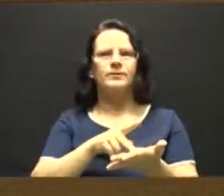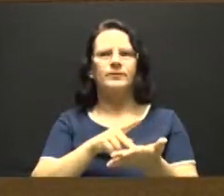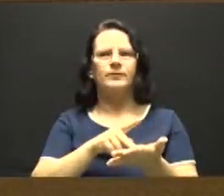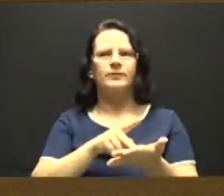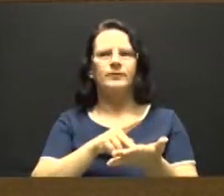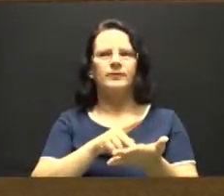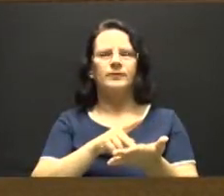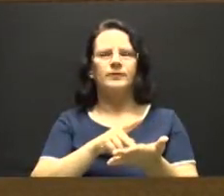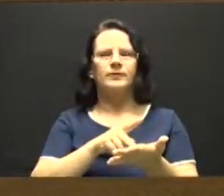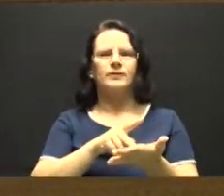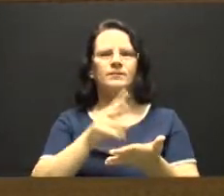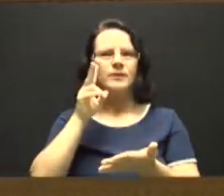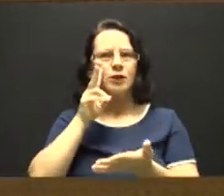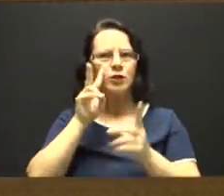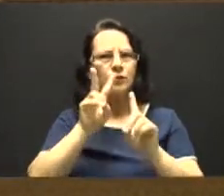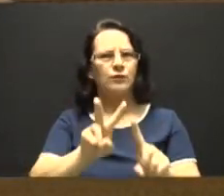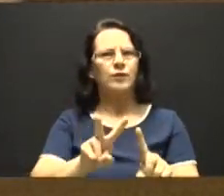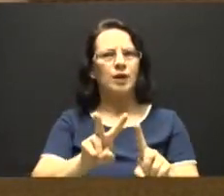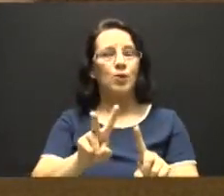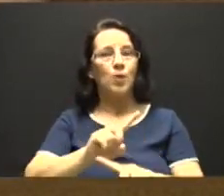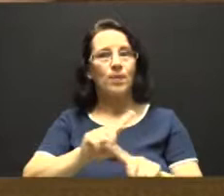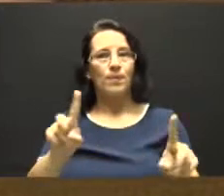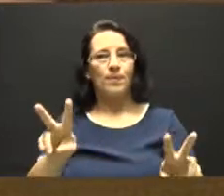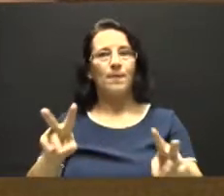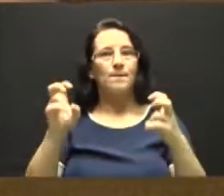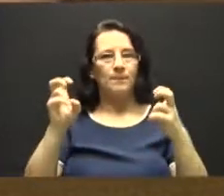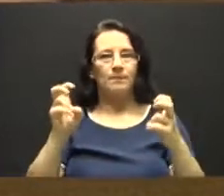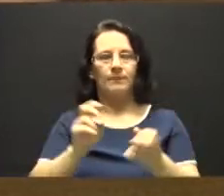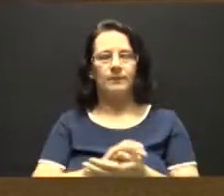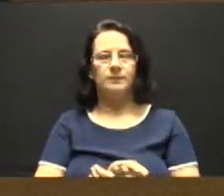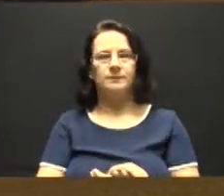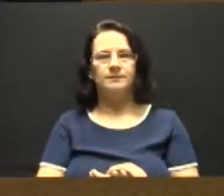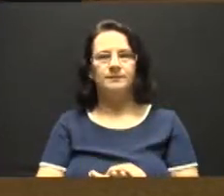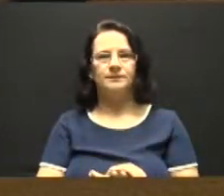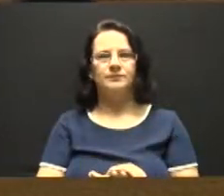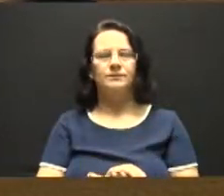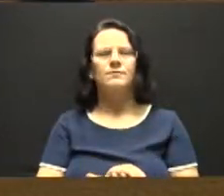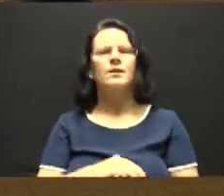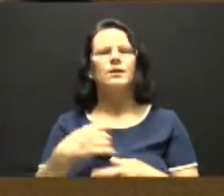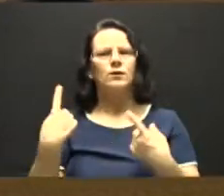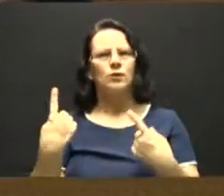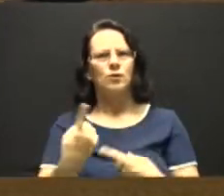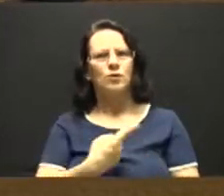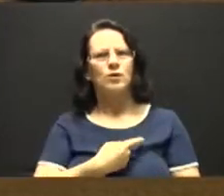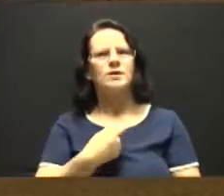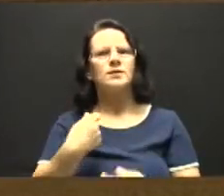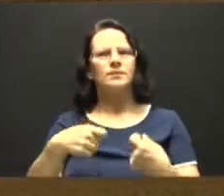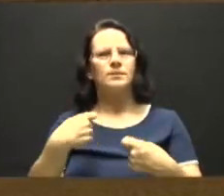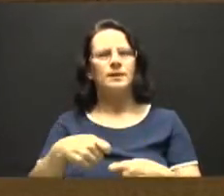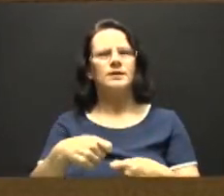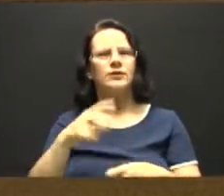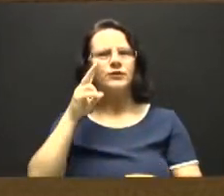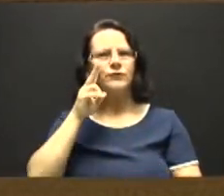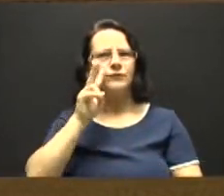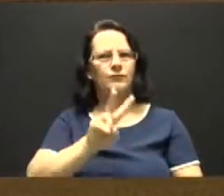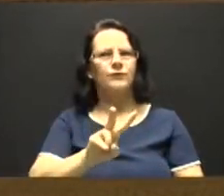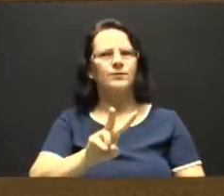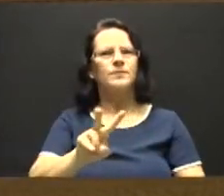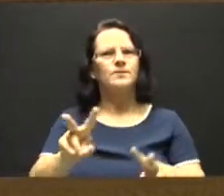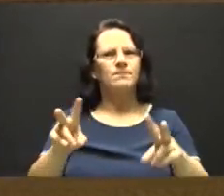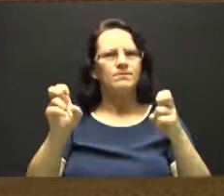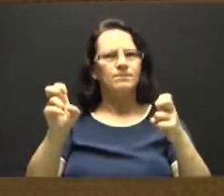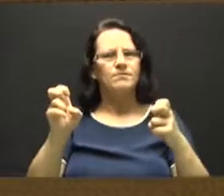visível o invisível é a contemplação que faz visível